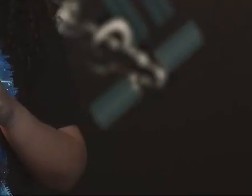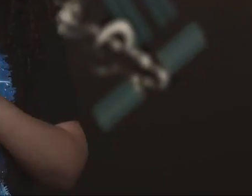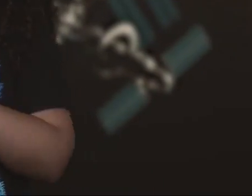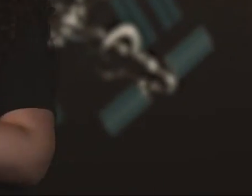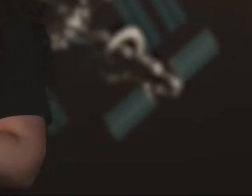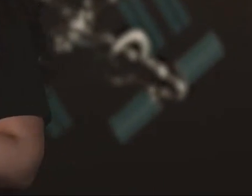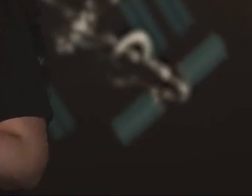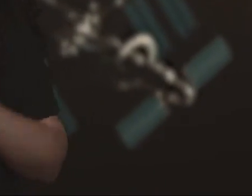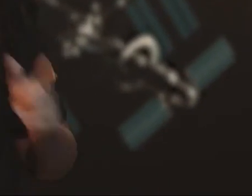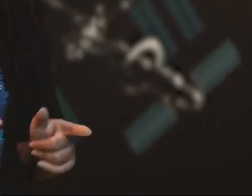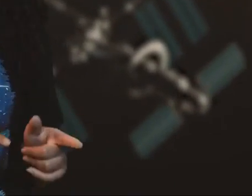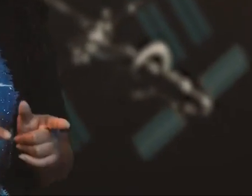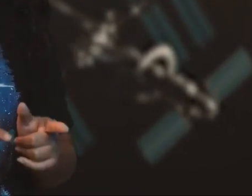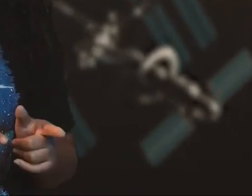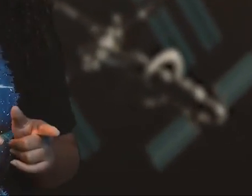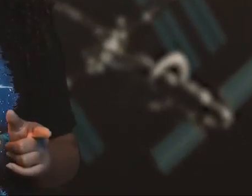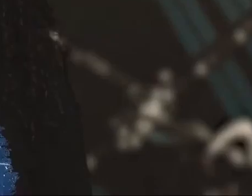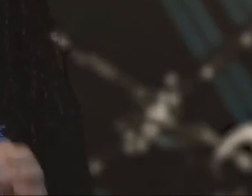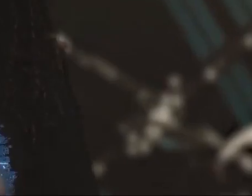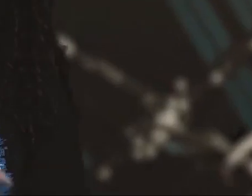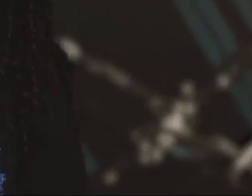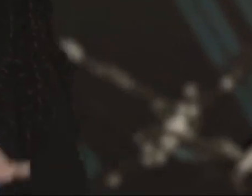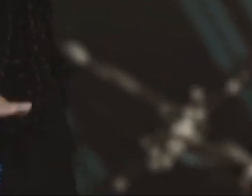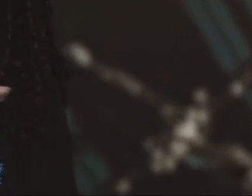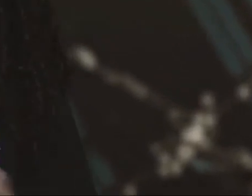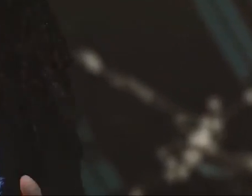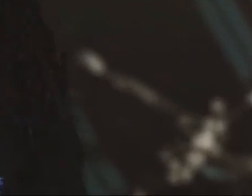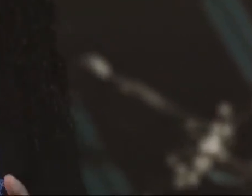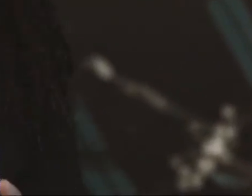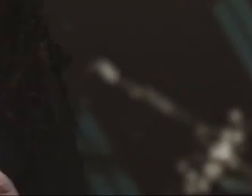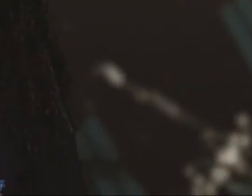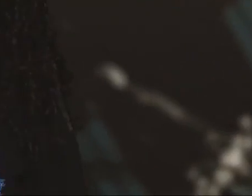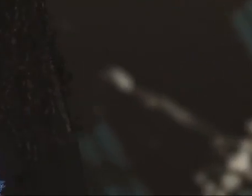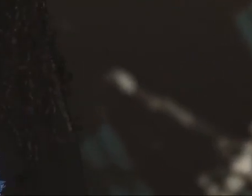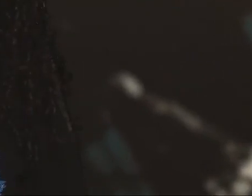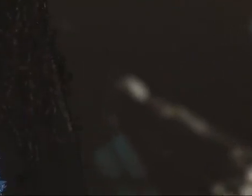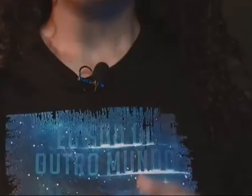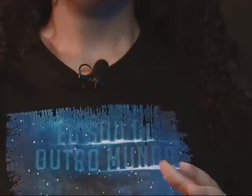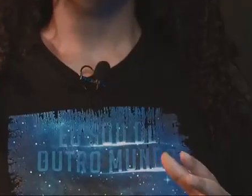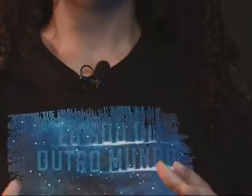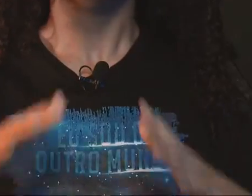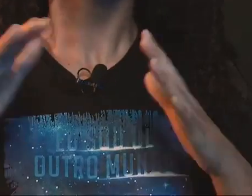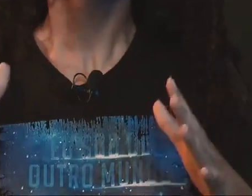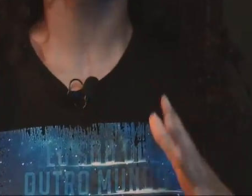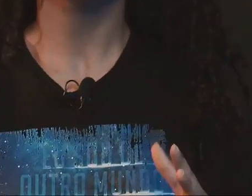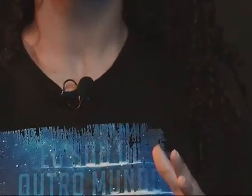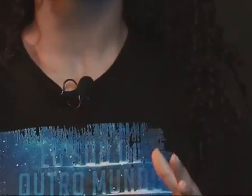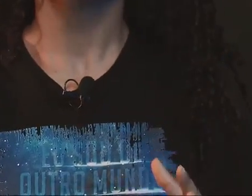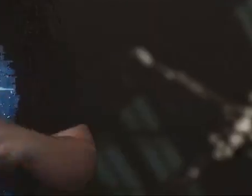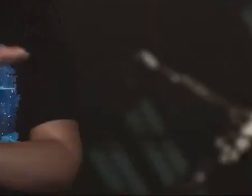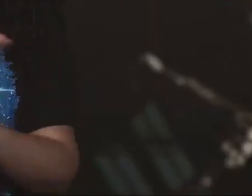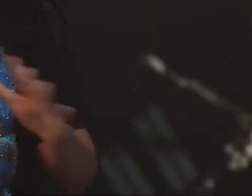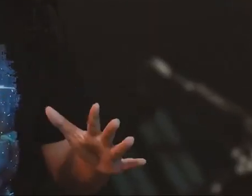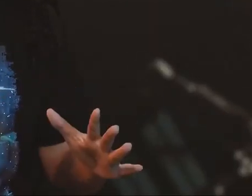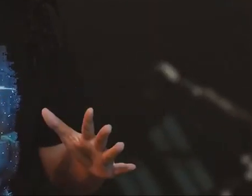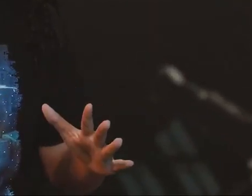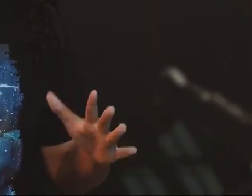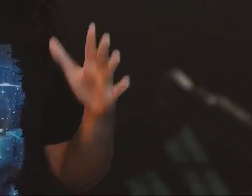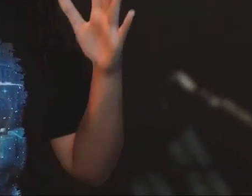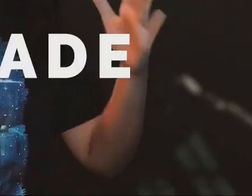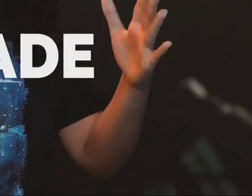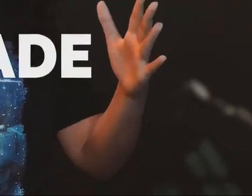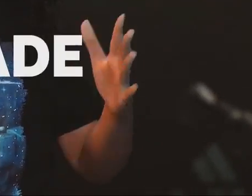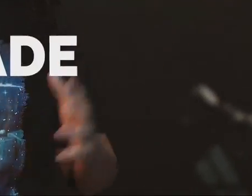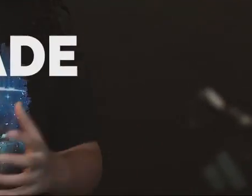Esta foi a oração de Jesus pelos seus discípulos, e essa oração nunca foi tão necessária. Apenas a unidade levará a